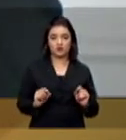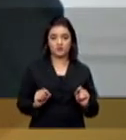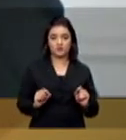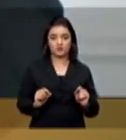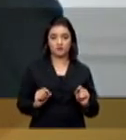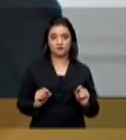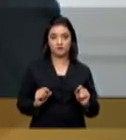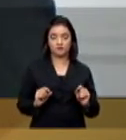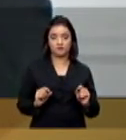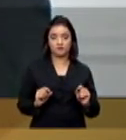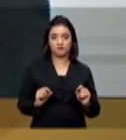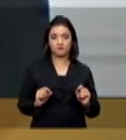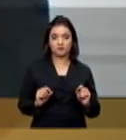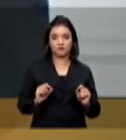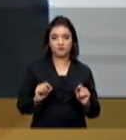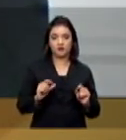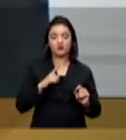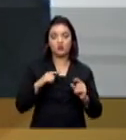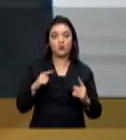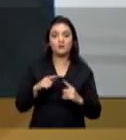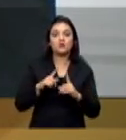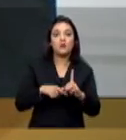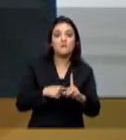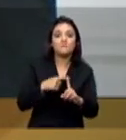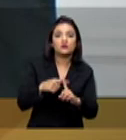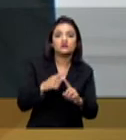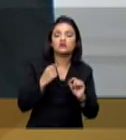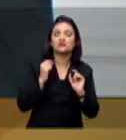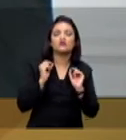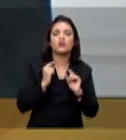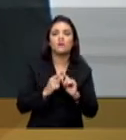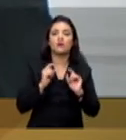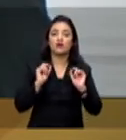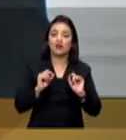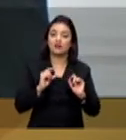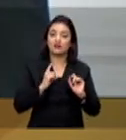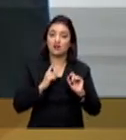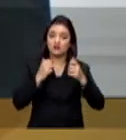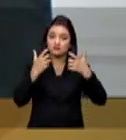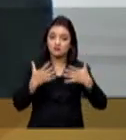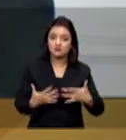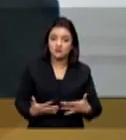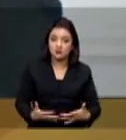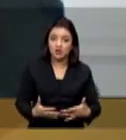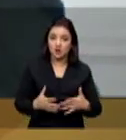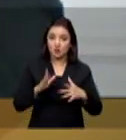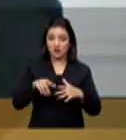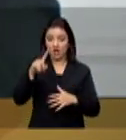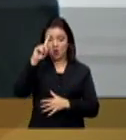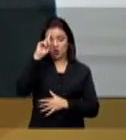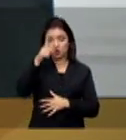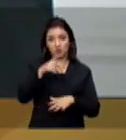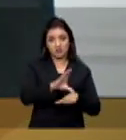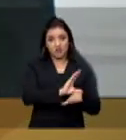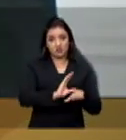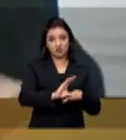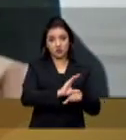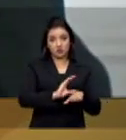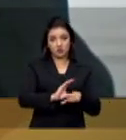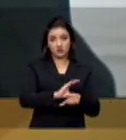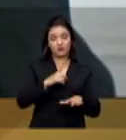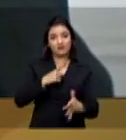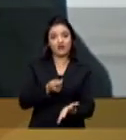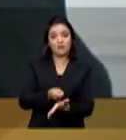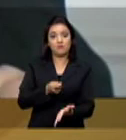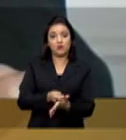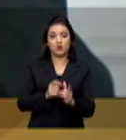dimensão positiva, eis que sua incidência reforça o princípio que, fundado na autoridade da Constituição, impõe